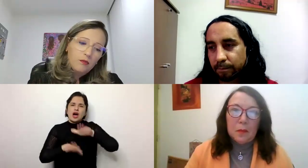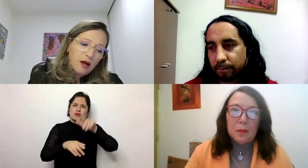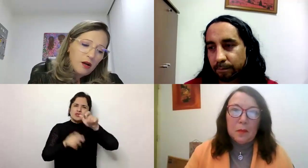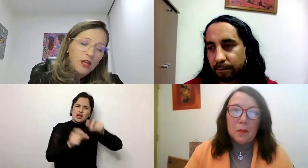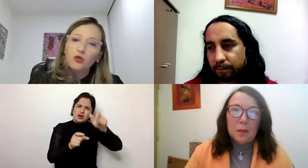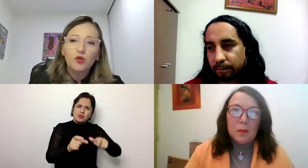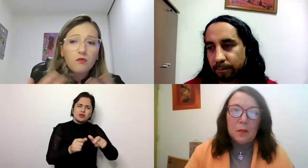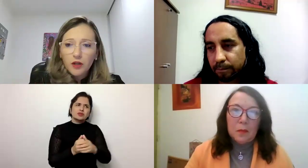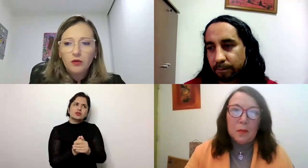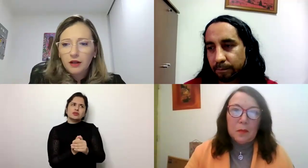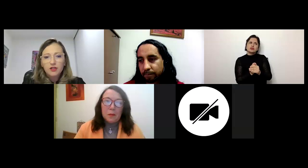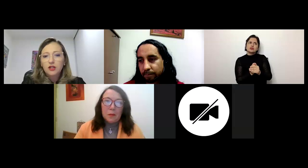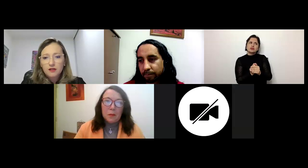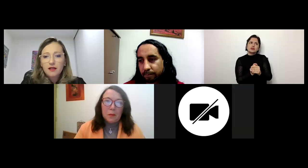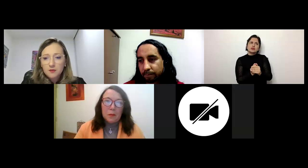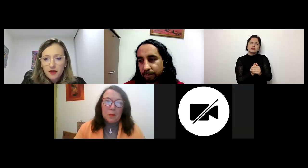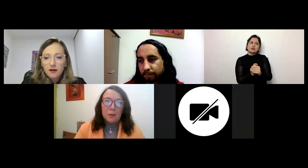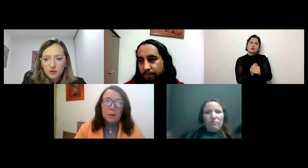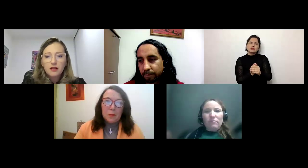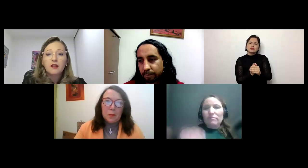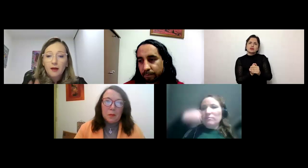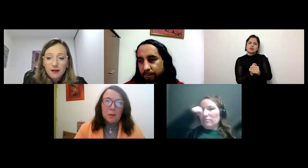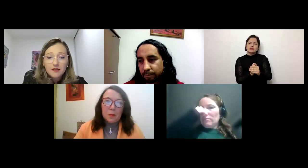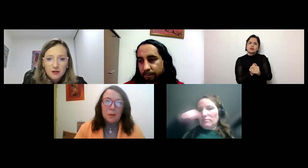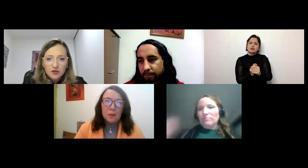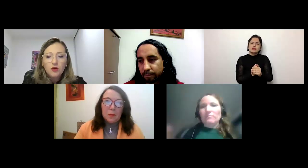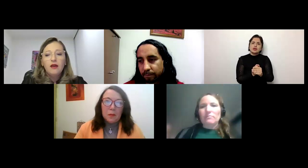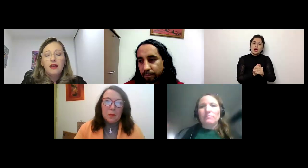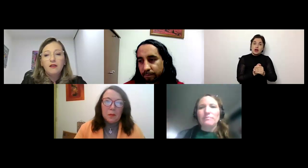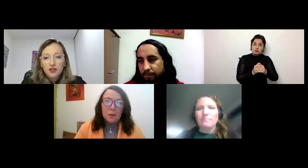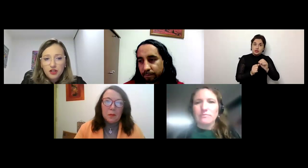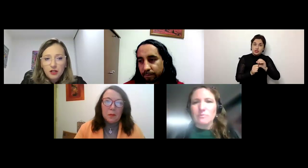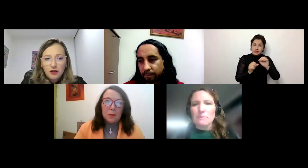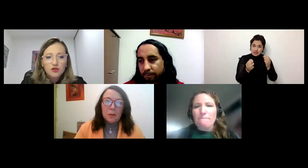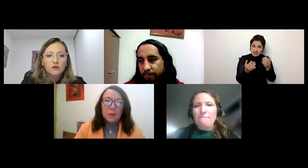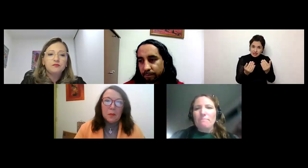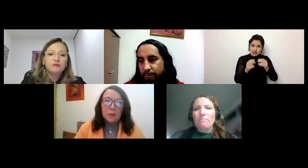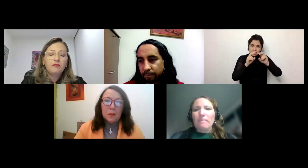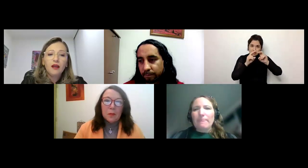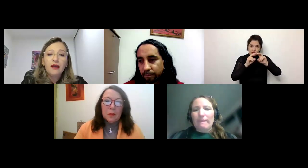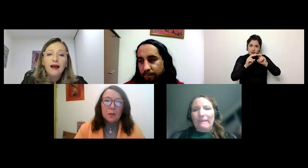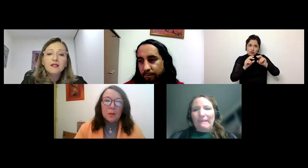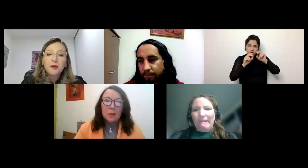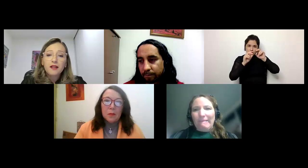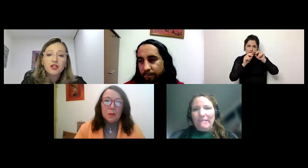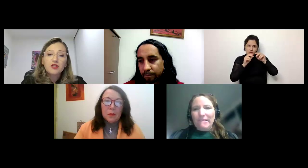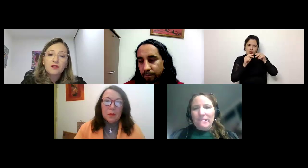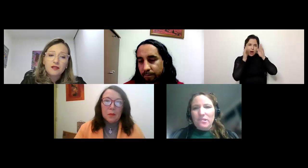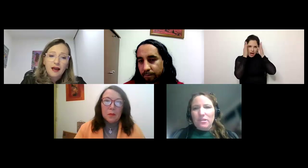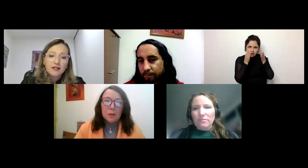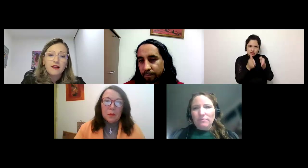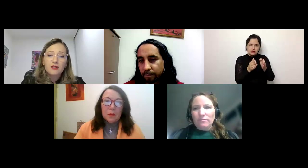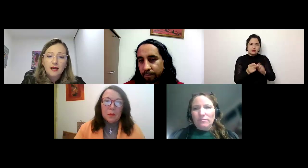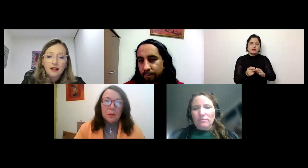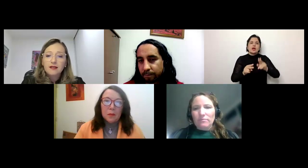um retorno muito grande que nós nem esperamos, então é preciso investir nisso. As práticas